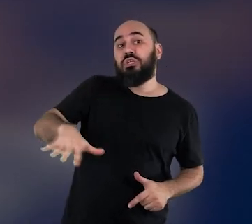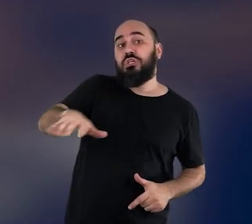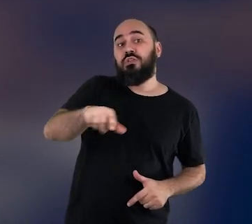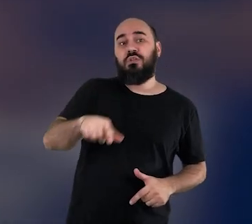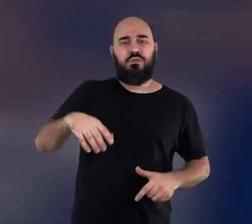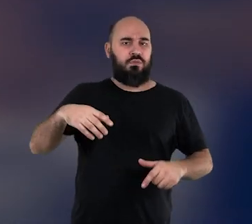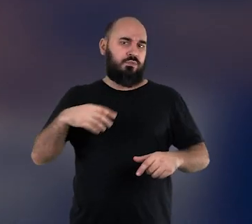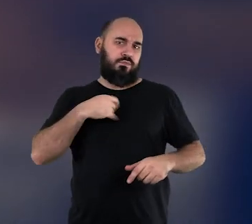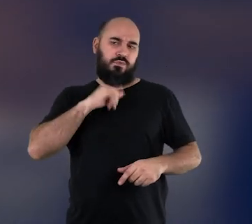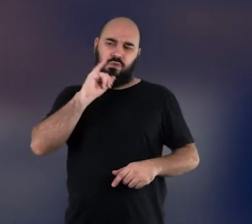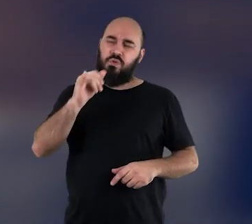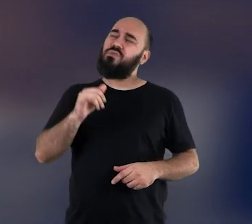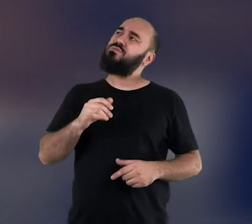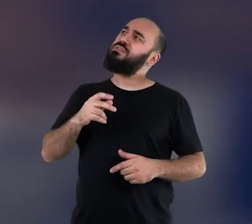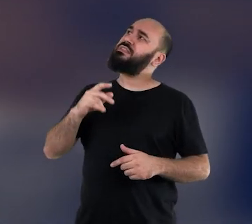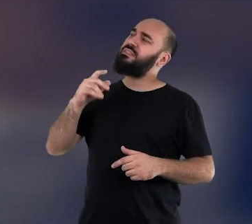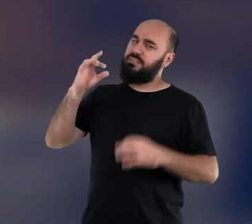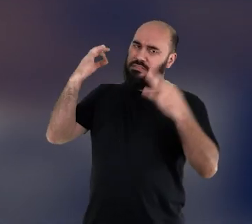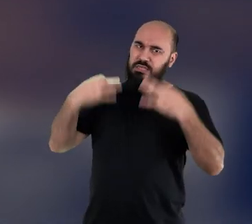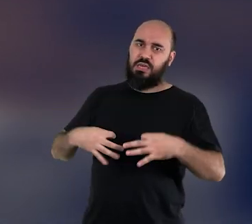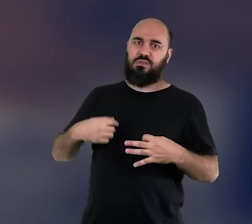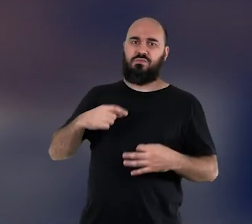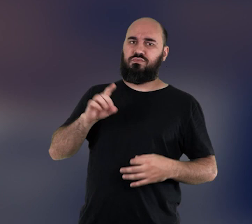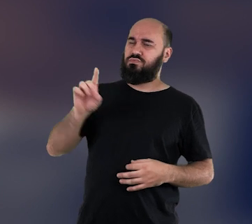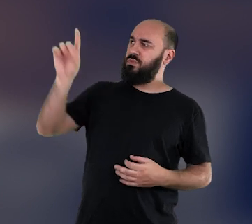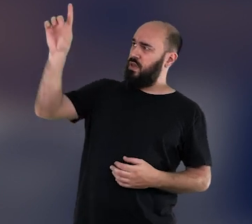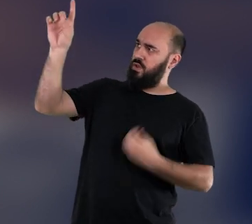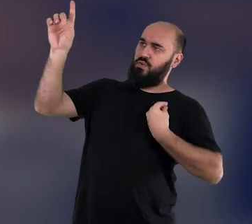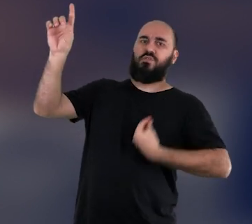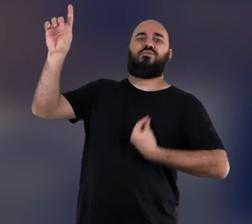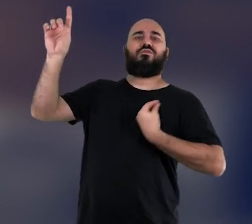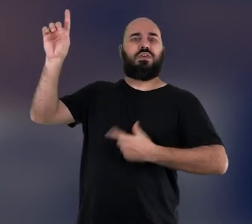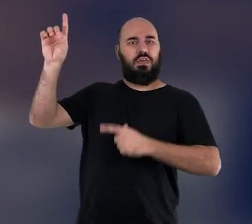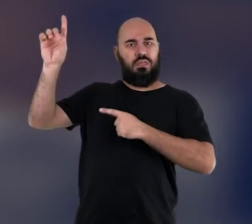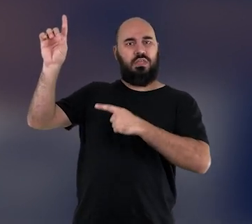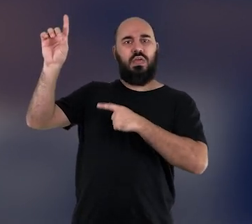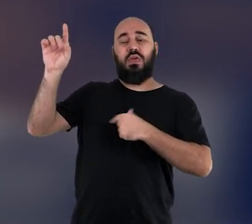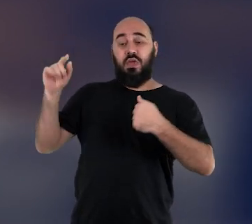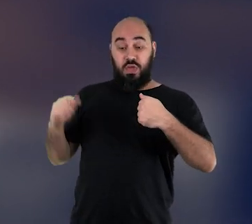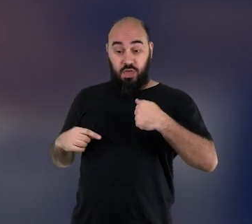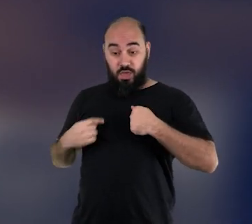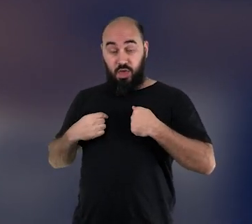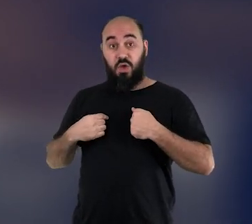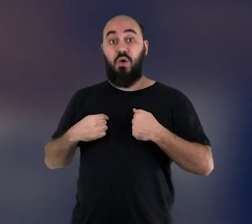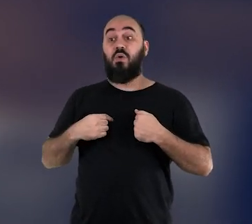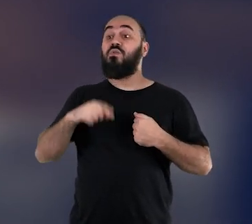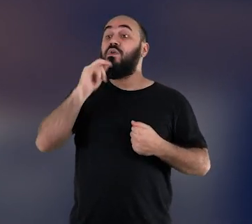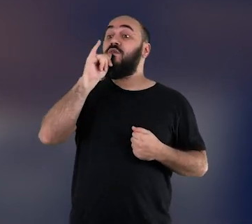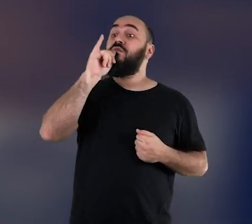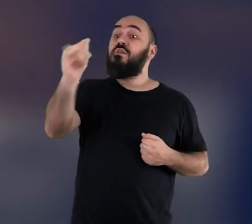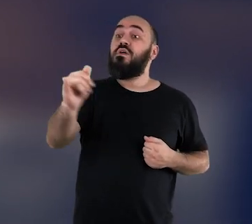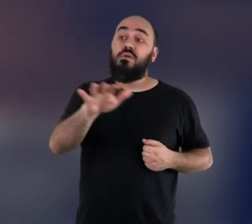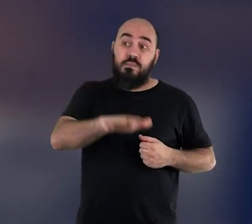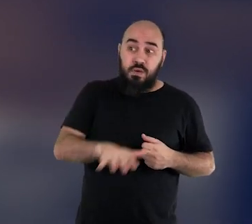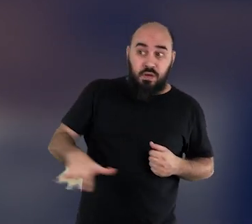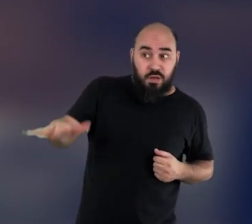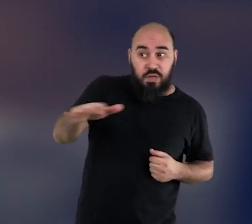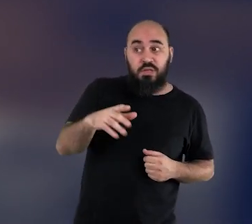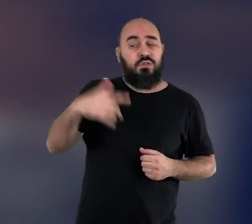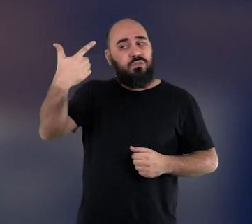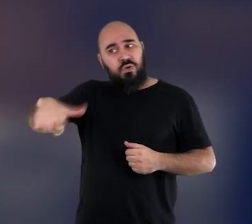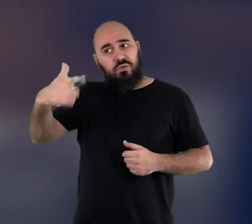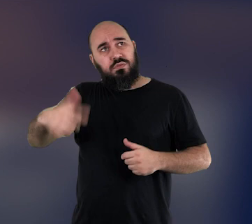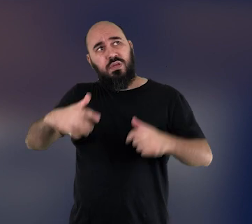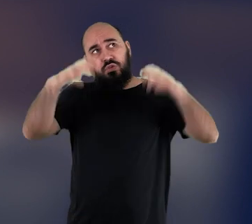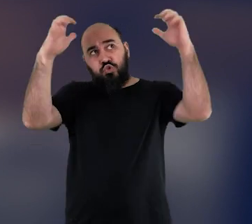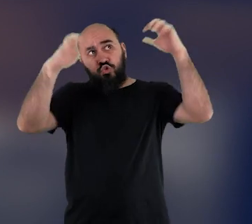vive o Senhor, Deus de Israel, a quem eu sirvo, não haverá orvalho nem chuva nos próximos anos, a não